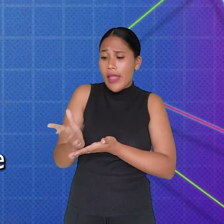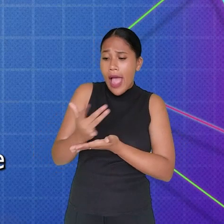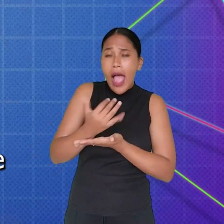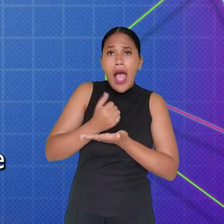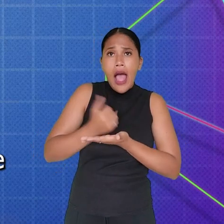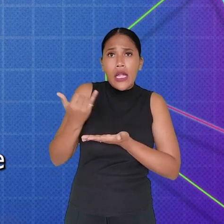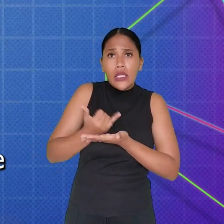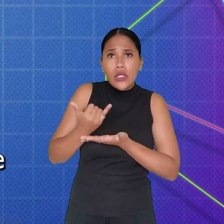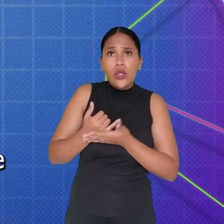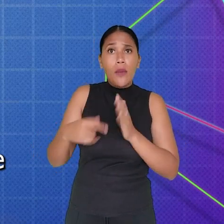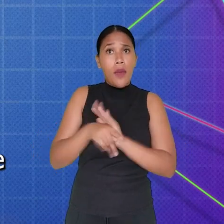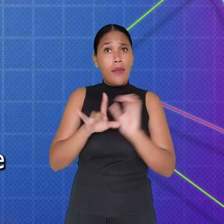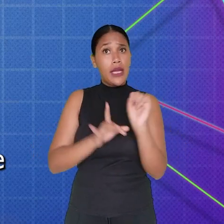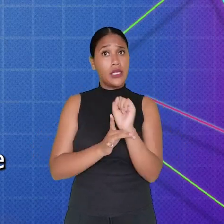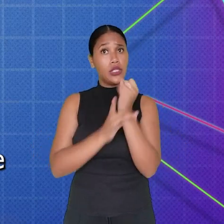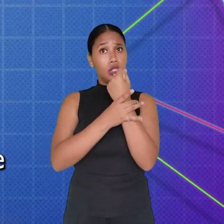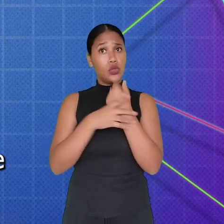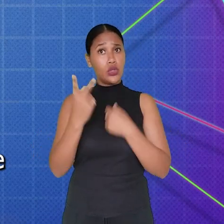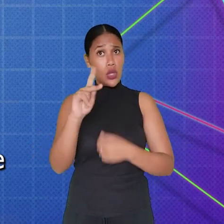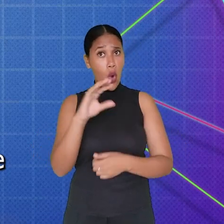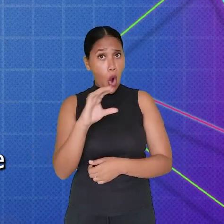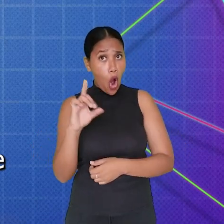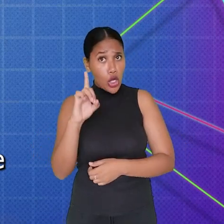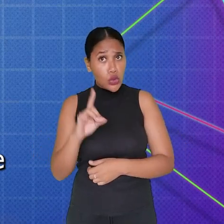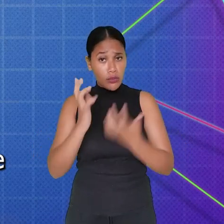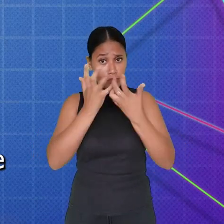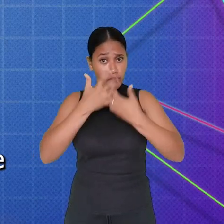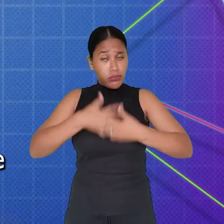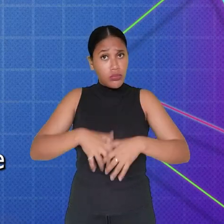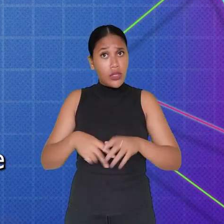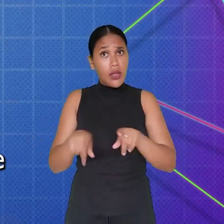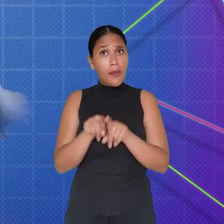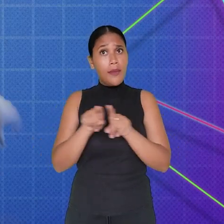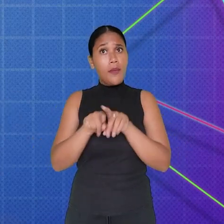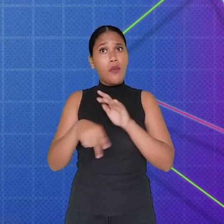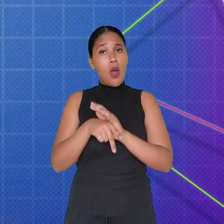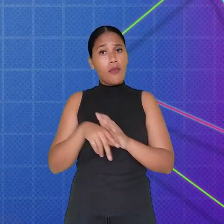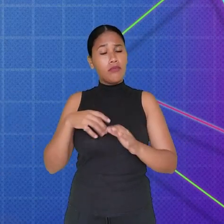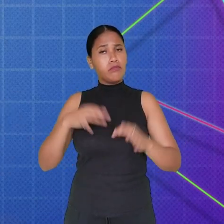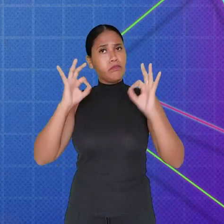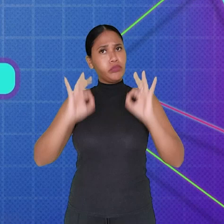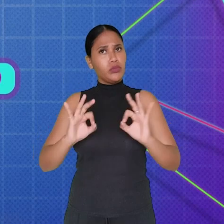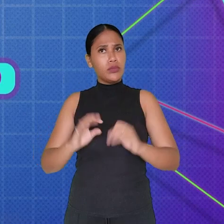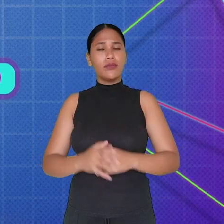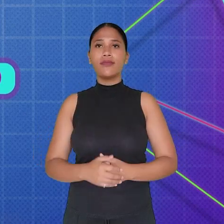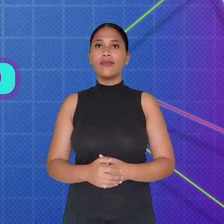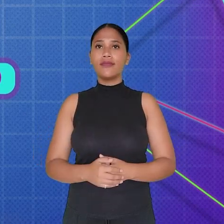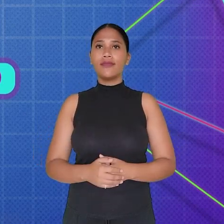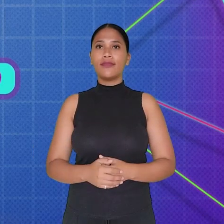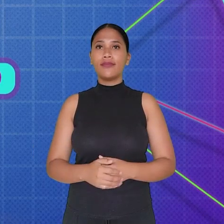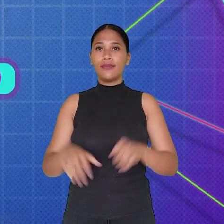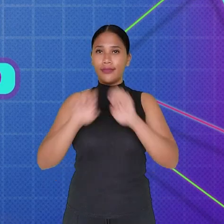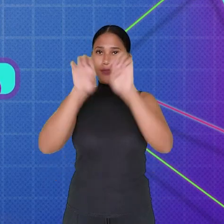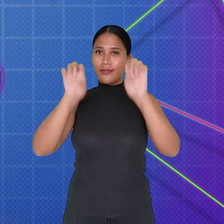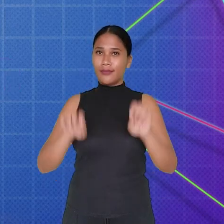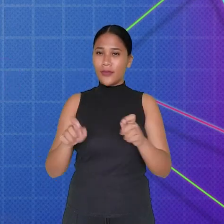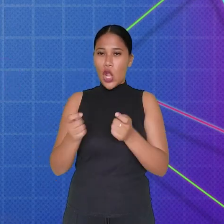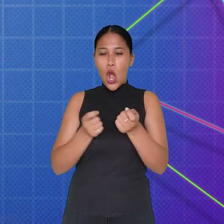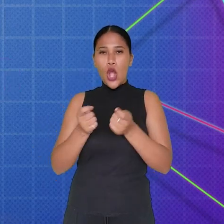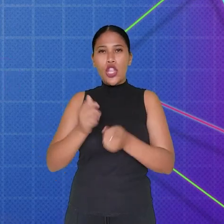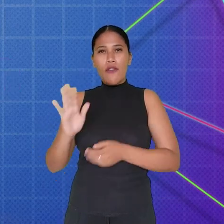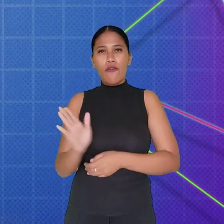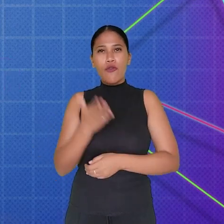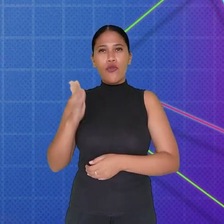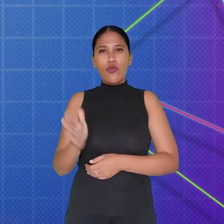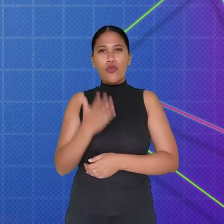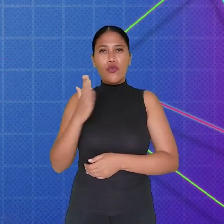que o seu código seja eficiente e mantenha a precisão dos dados. Estruturas de controle de fluxo. As estruturas de controle